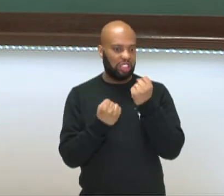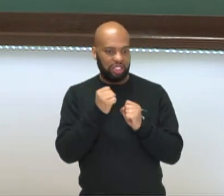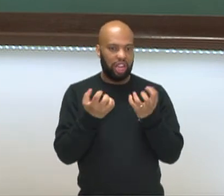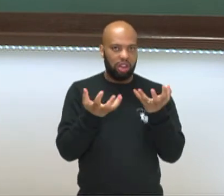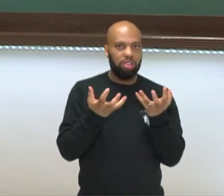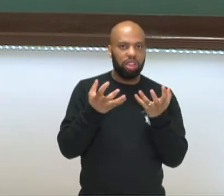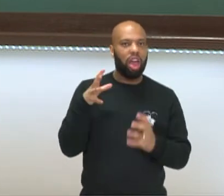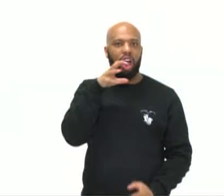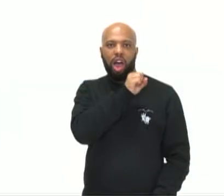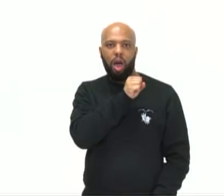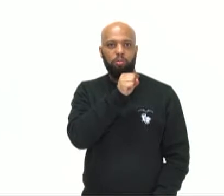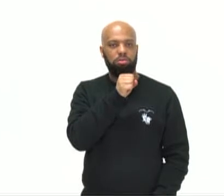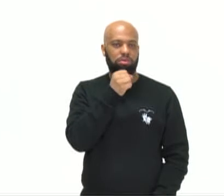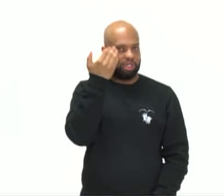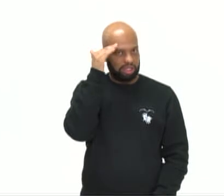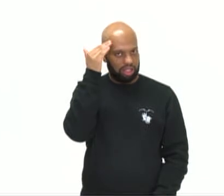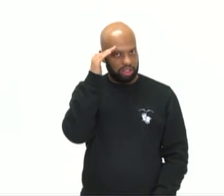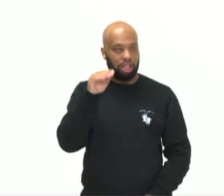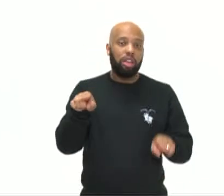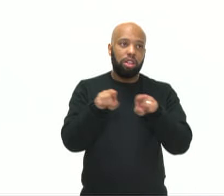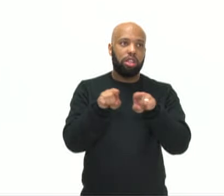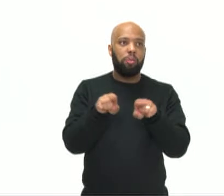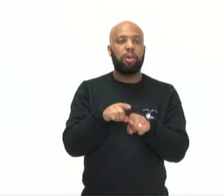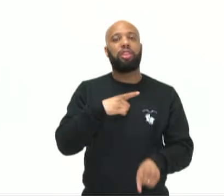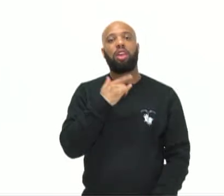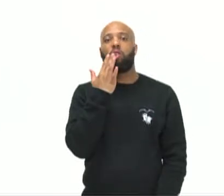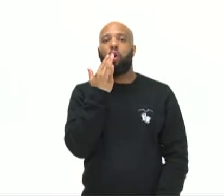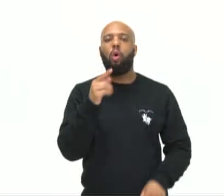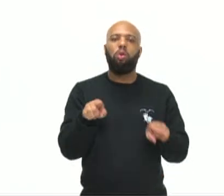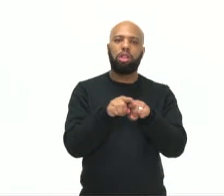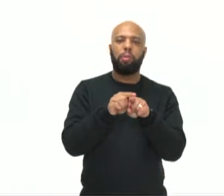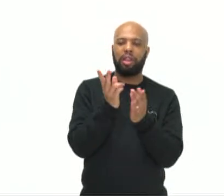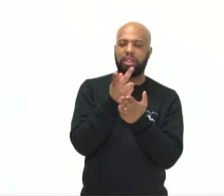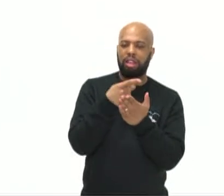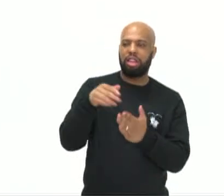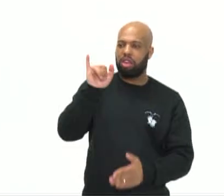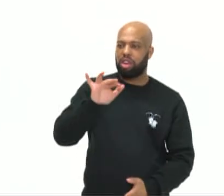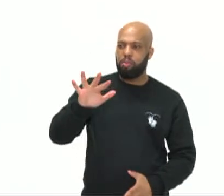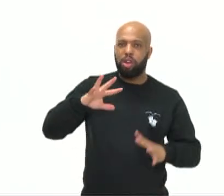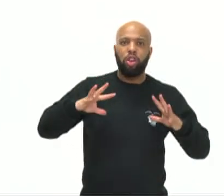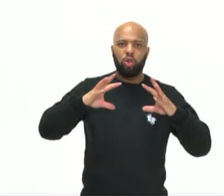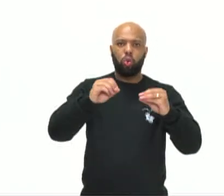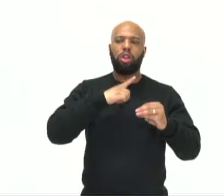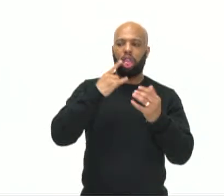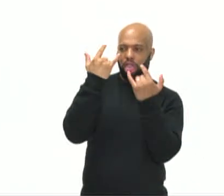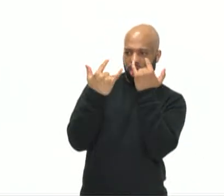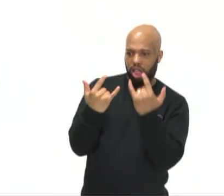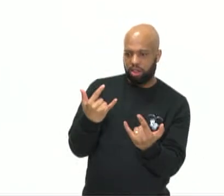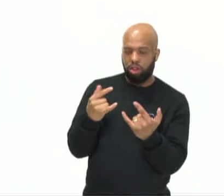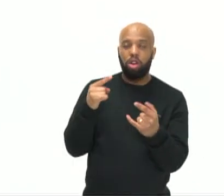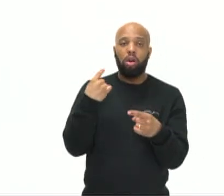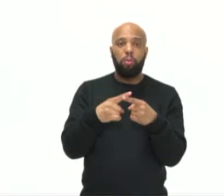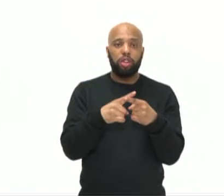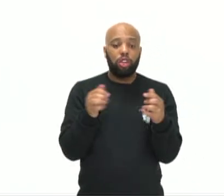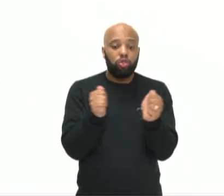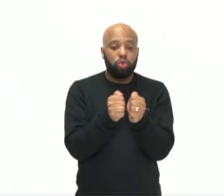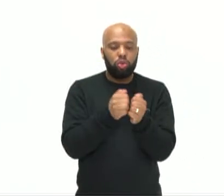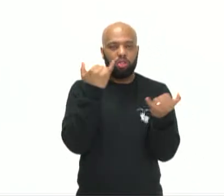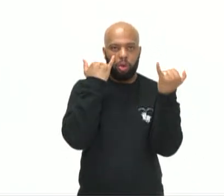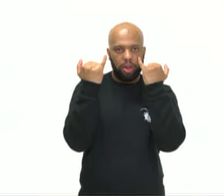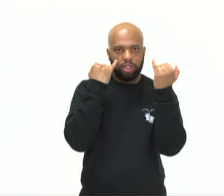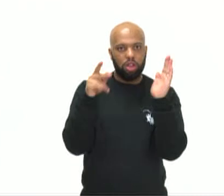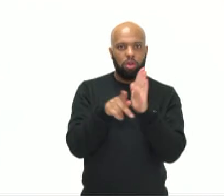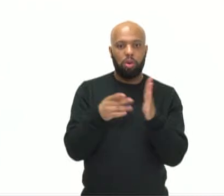rapidamente. Pelas cores, ilustrações, tudo isso chama atenção, sintetizando as informações para o homem